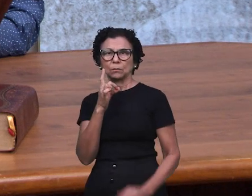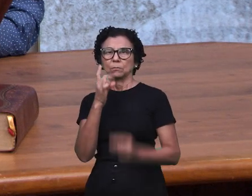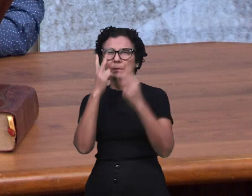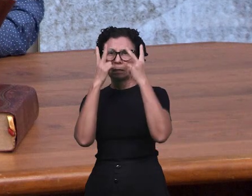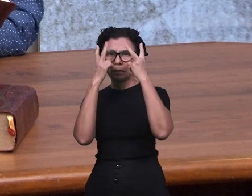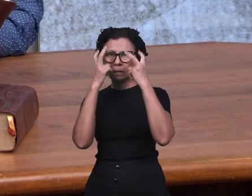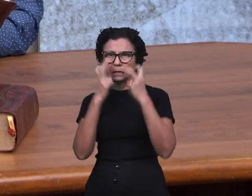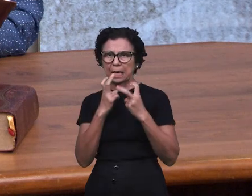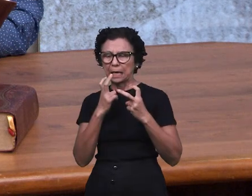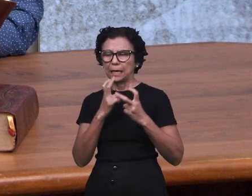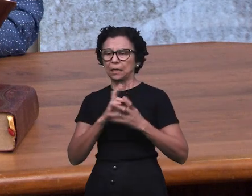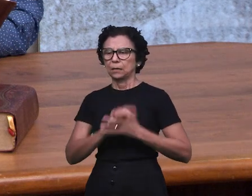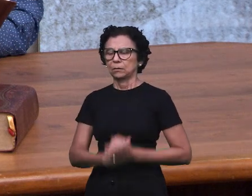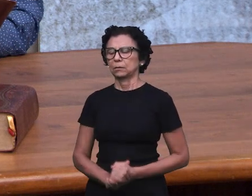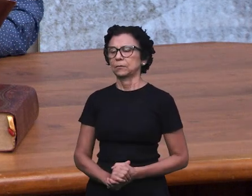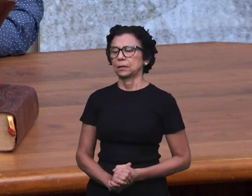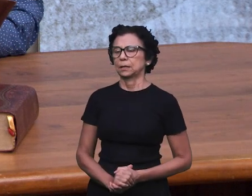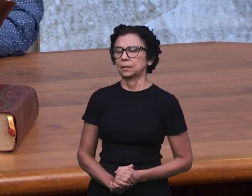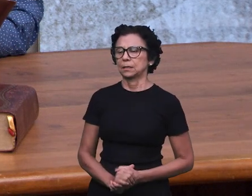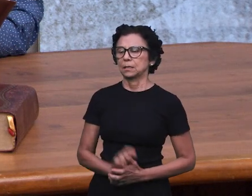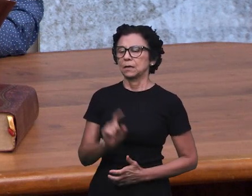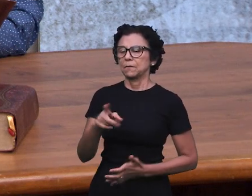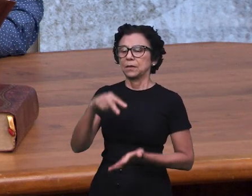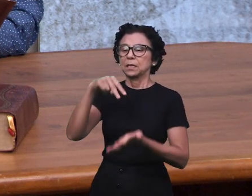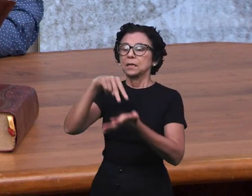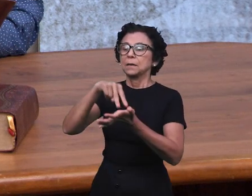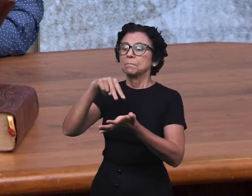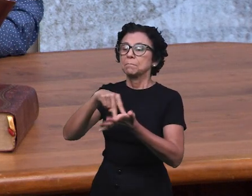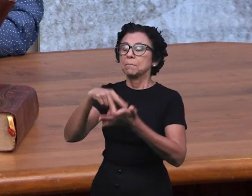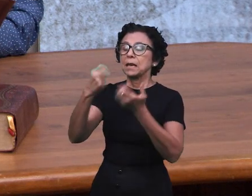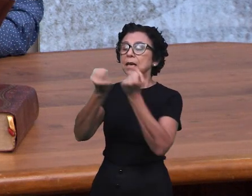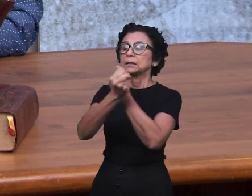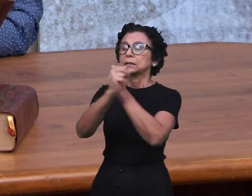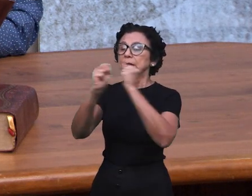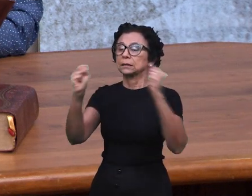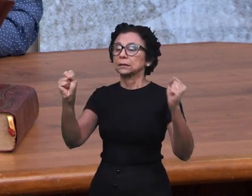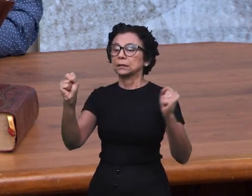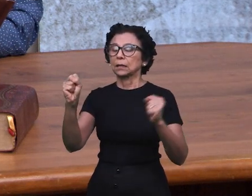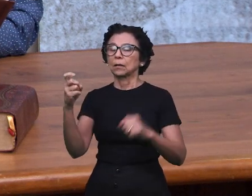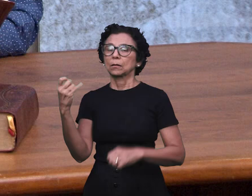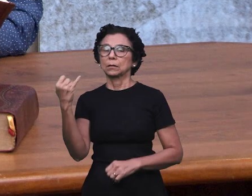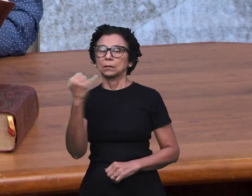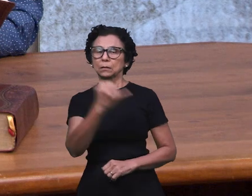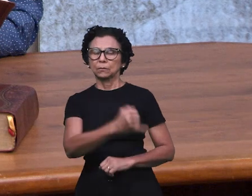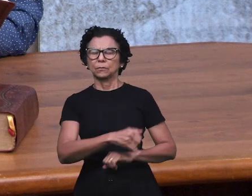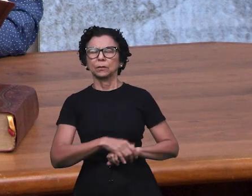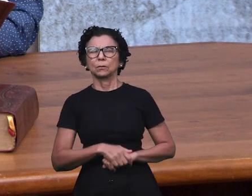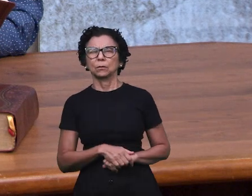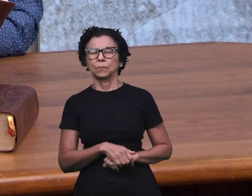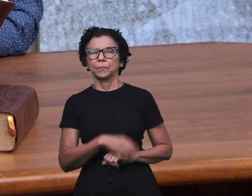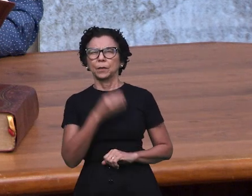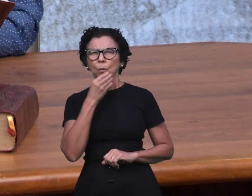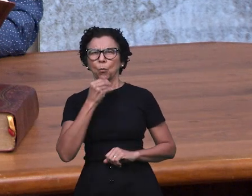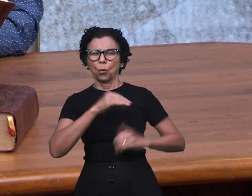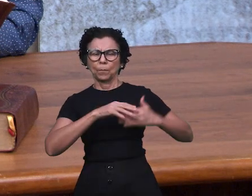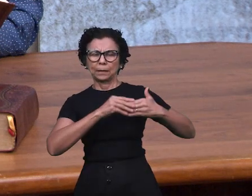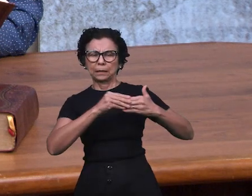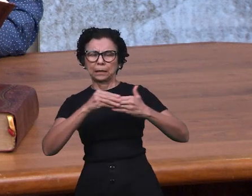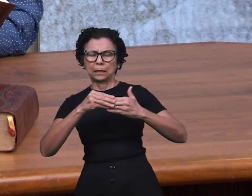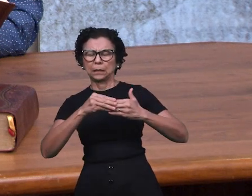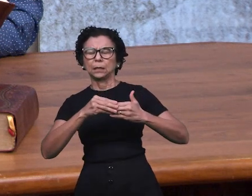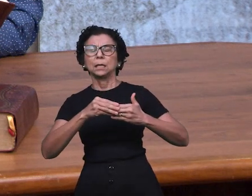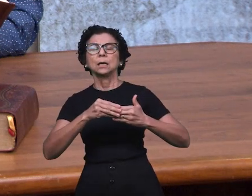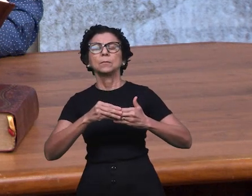colunas. Então disse Sansão ao moço que o tinha pela mão: Guia-me, para que apalpe